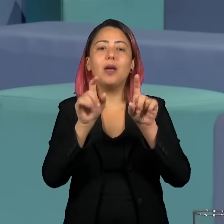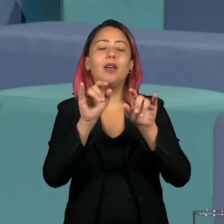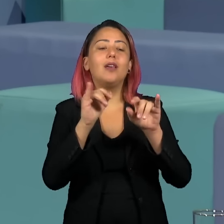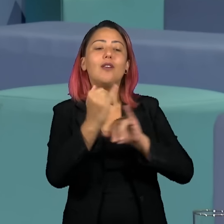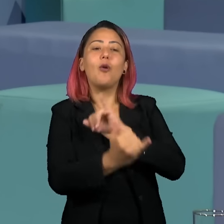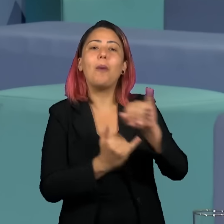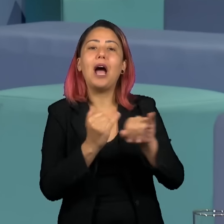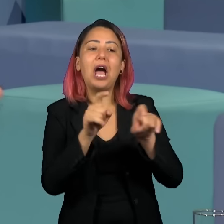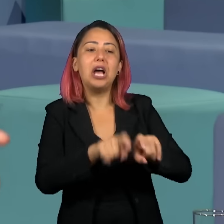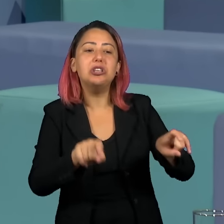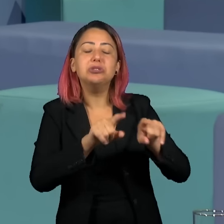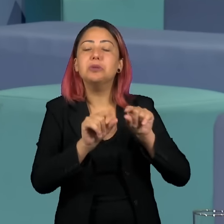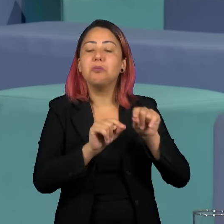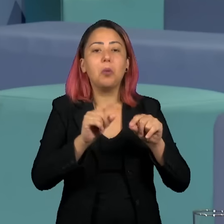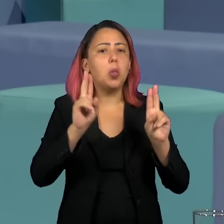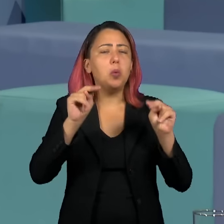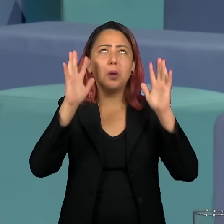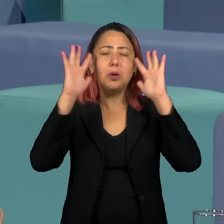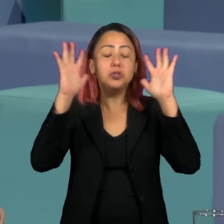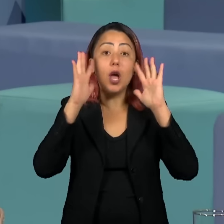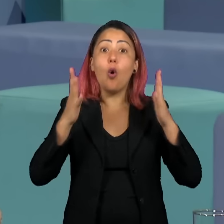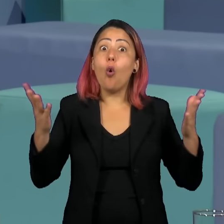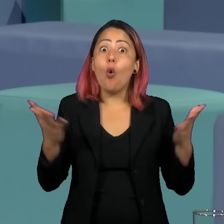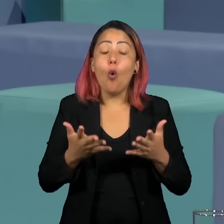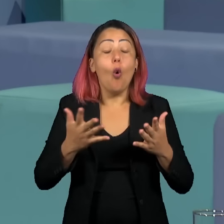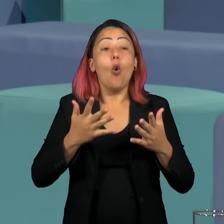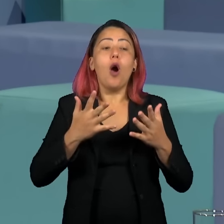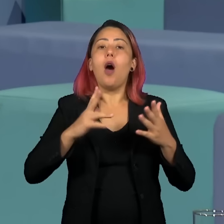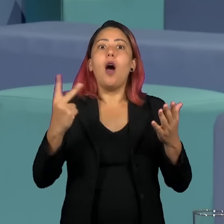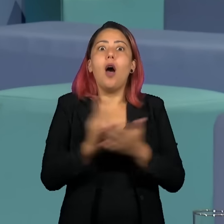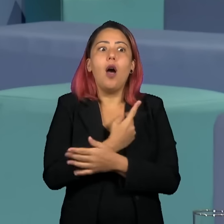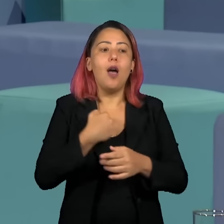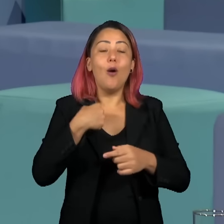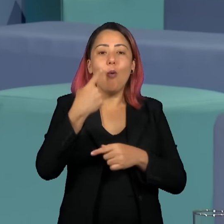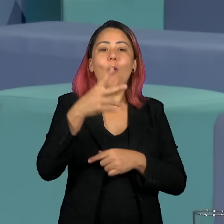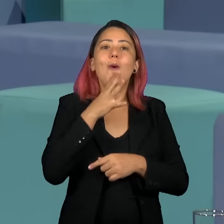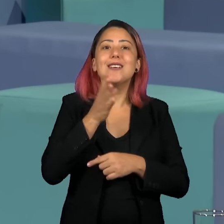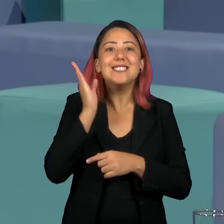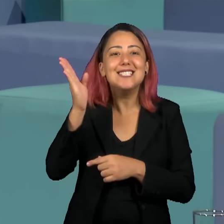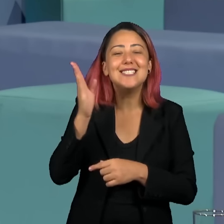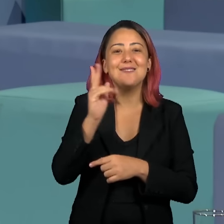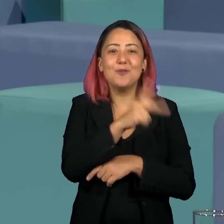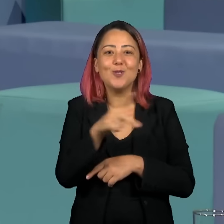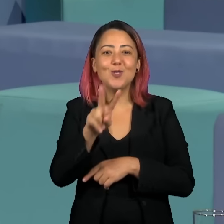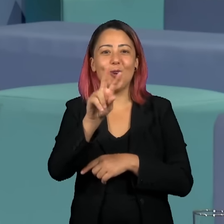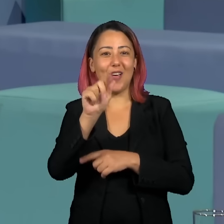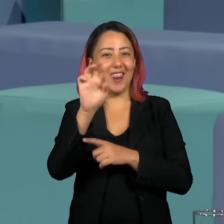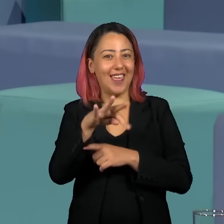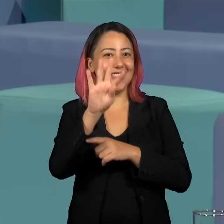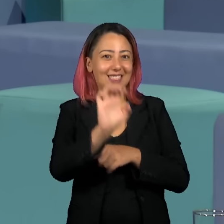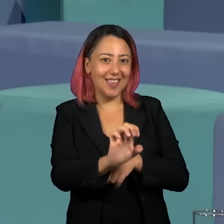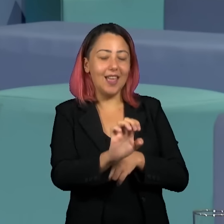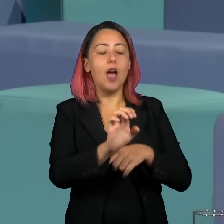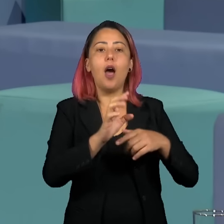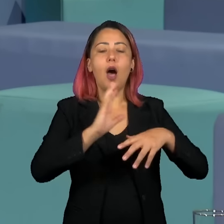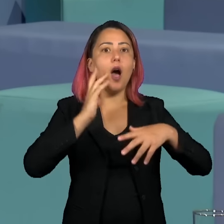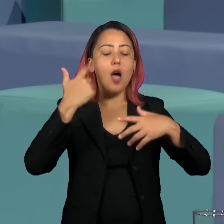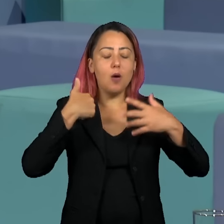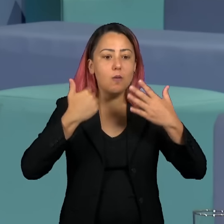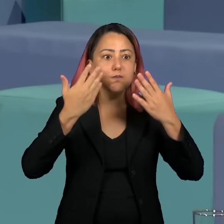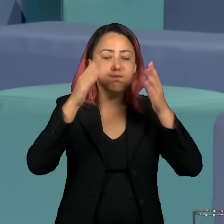grupo que eu me apaixonei pela área que onde eu tô até hoje né então Eh o valente é ele formado no MIT de mestrado e